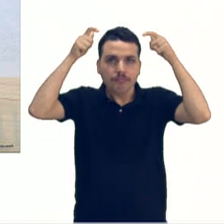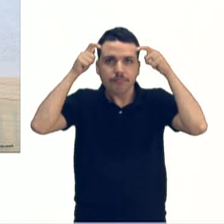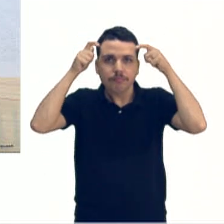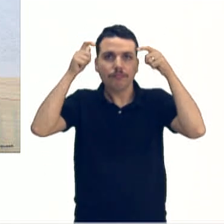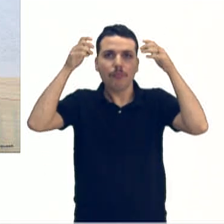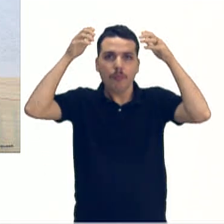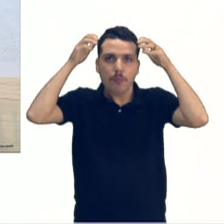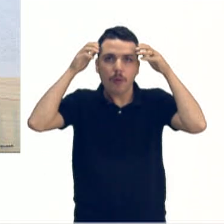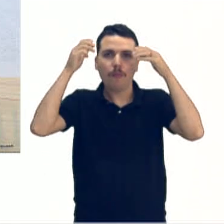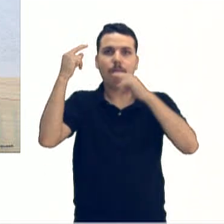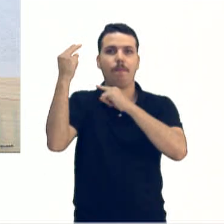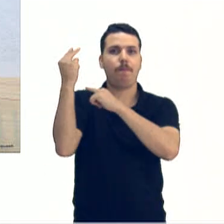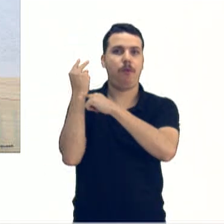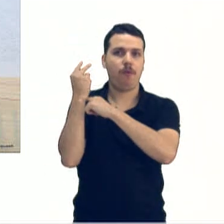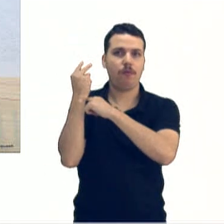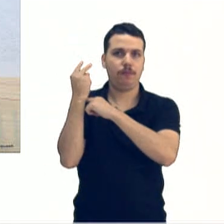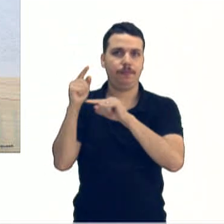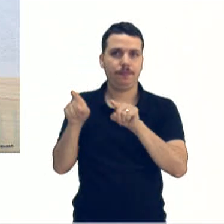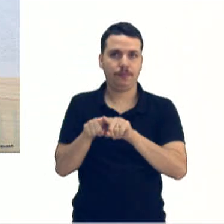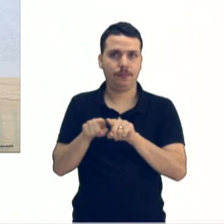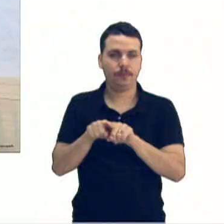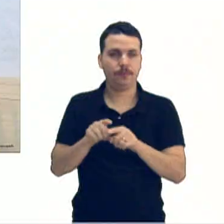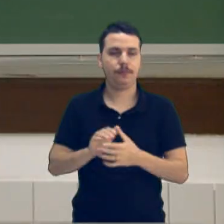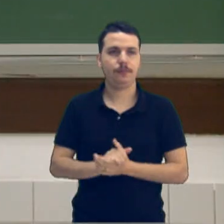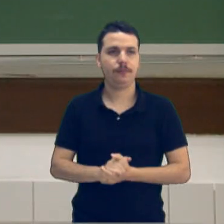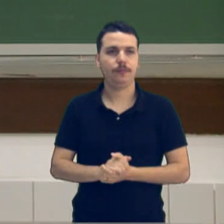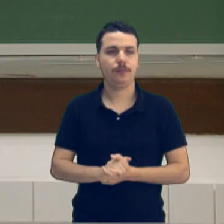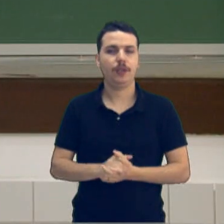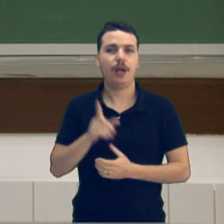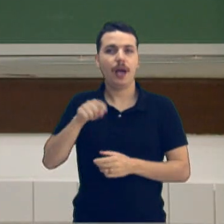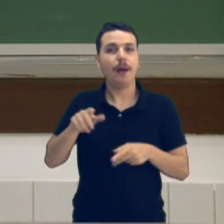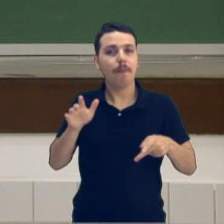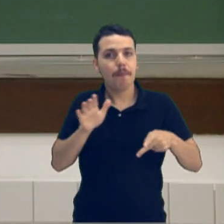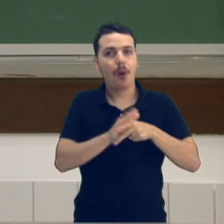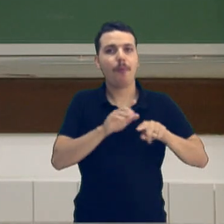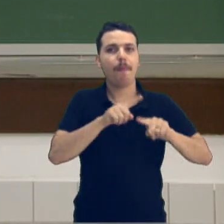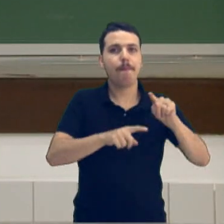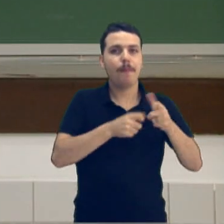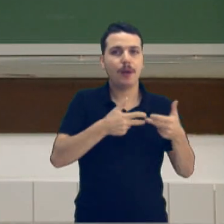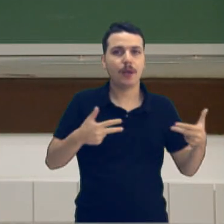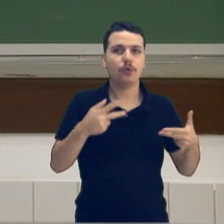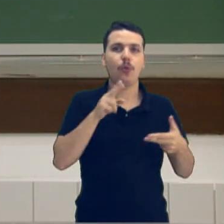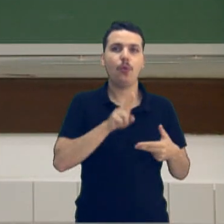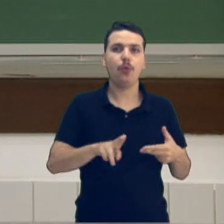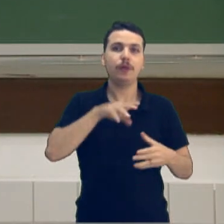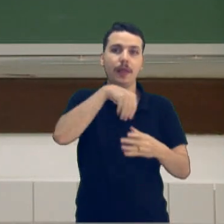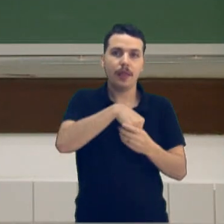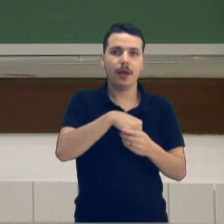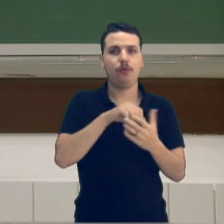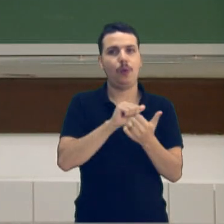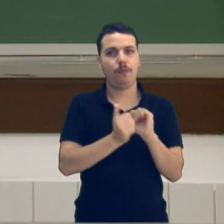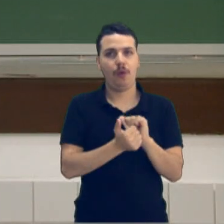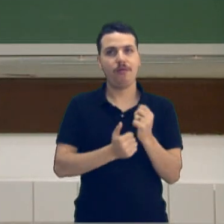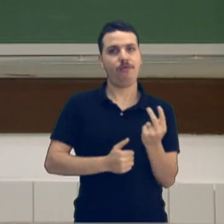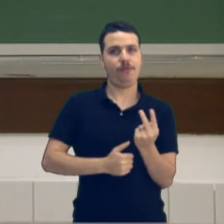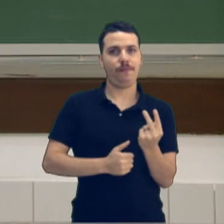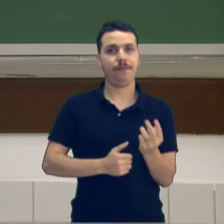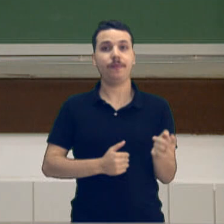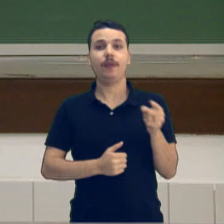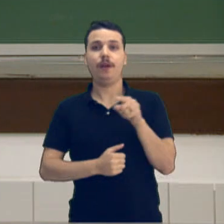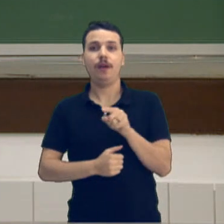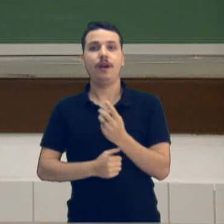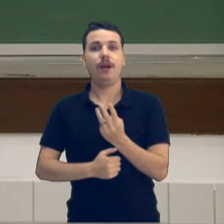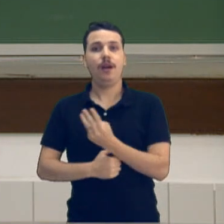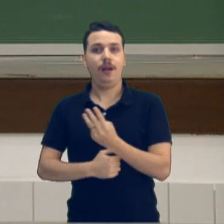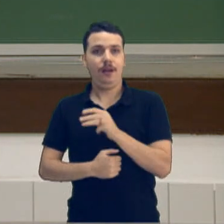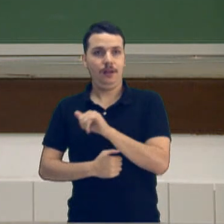proteção, né? Então faz parte da indumentária desse esporte, que a gente já vai ver qual é. E nessa outra imagem